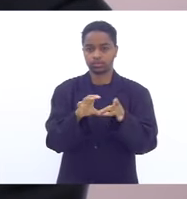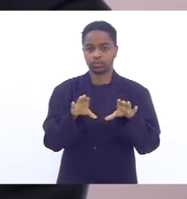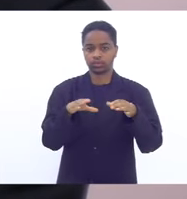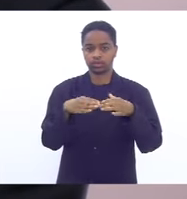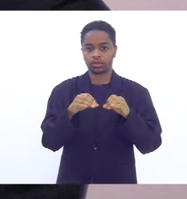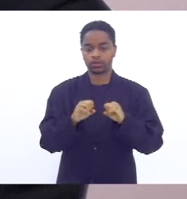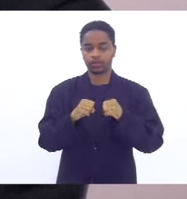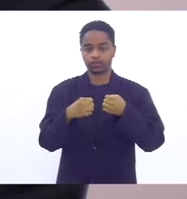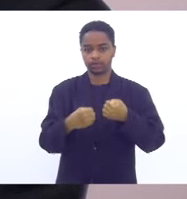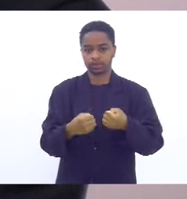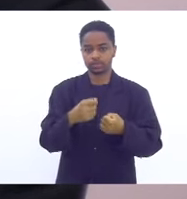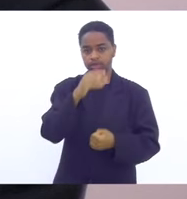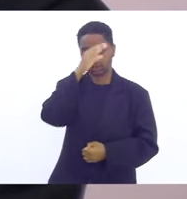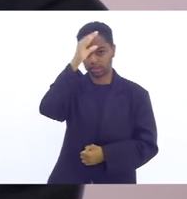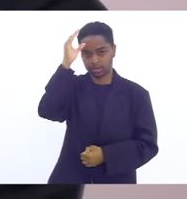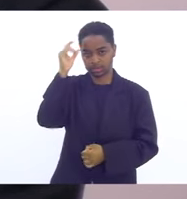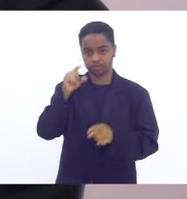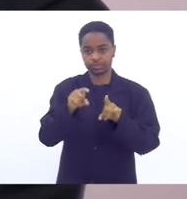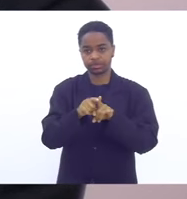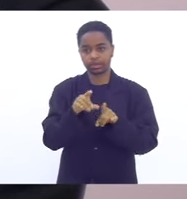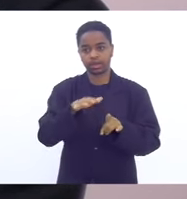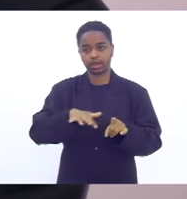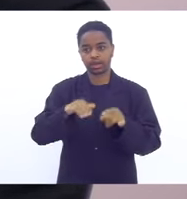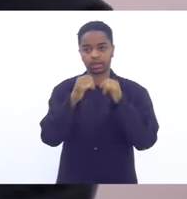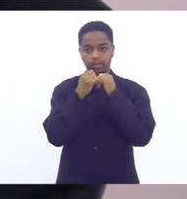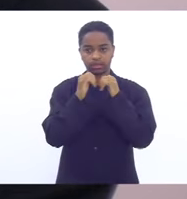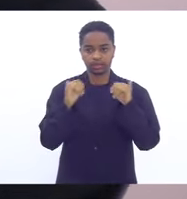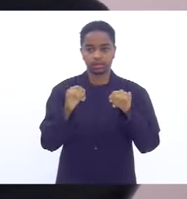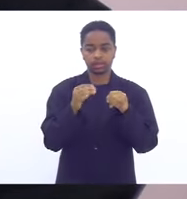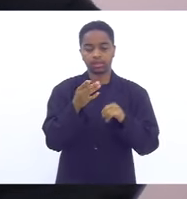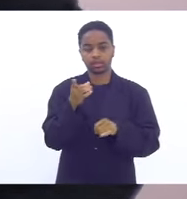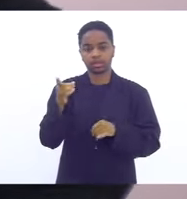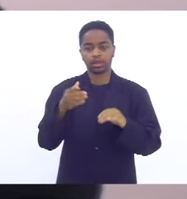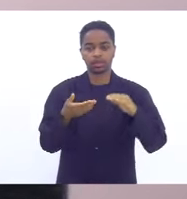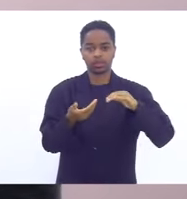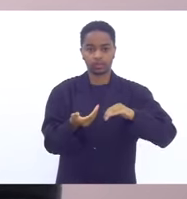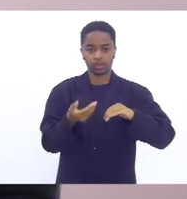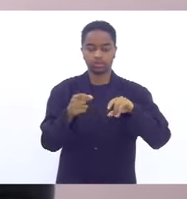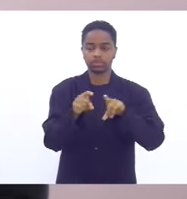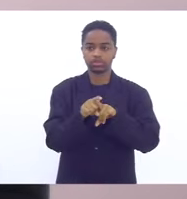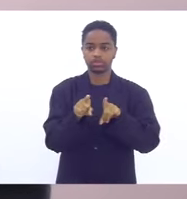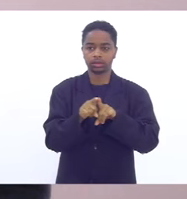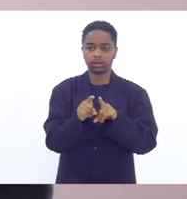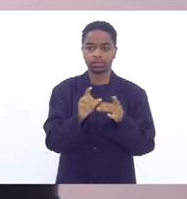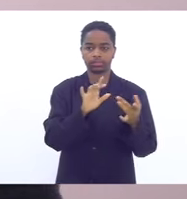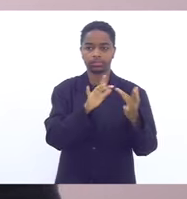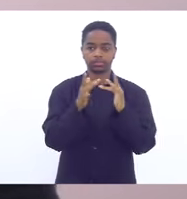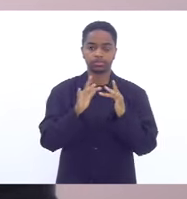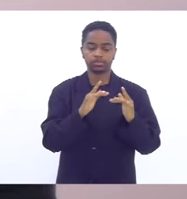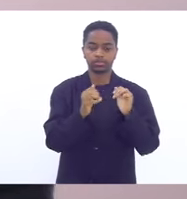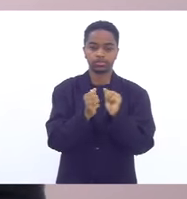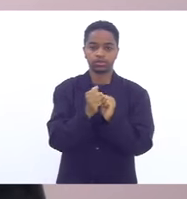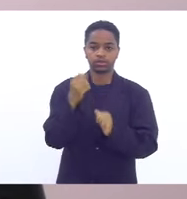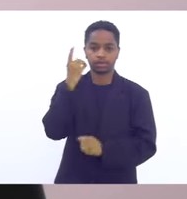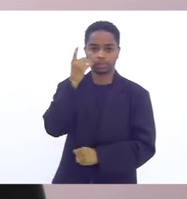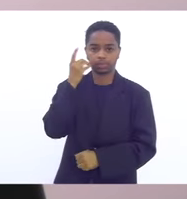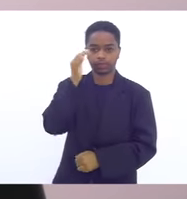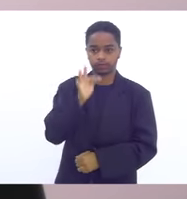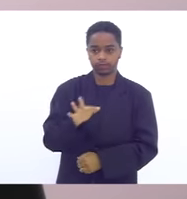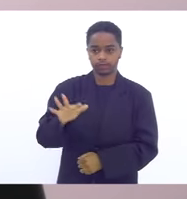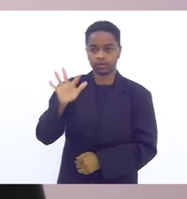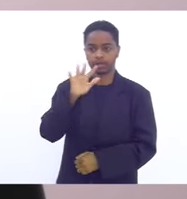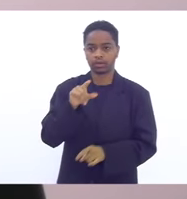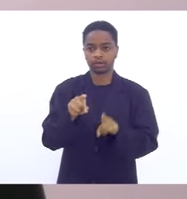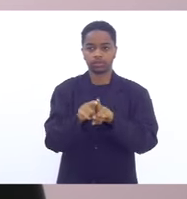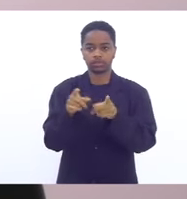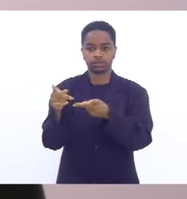Defesa do Consumidor e de Minas e Energia, para o Congresso Nacional Brasileiro, em articulação com os deputados federais e